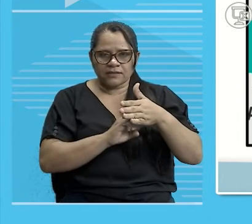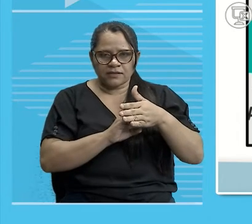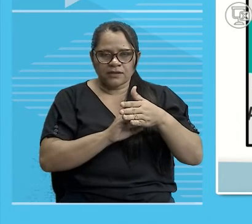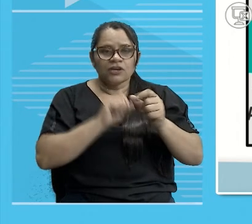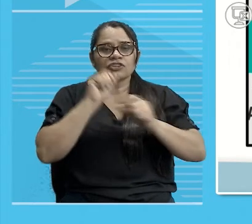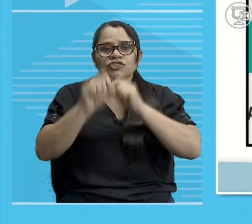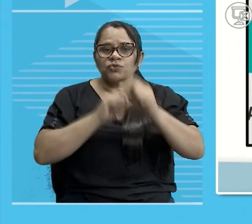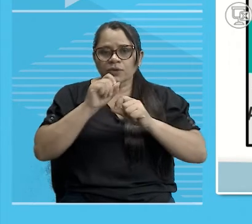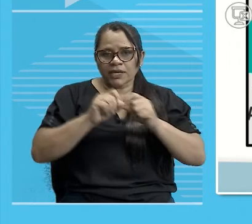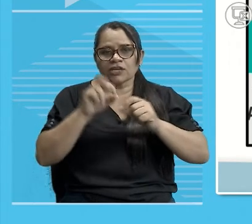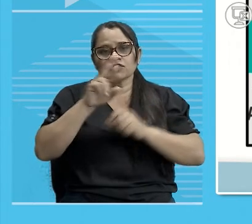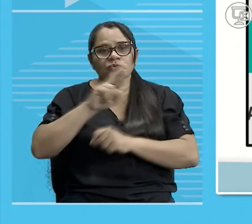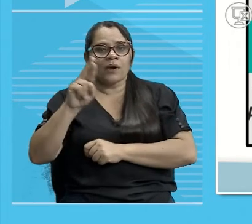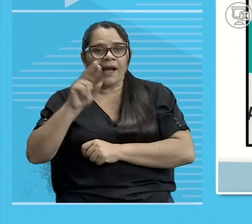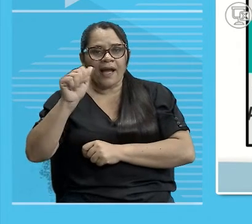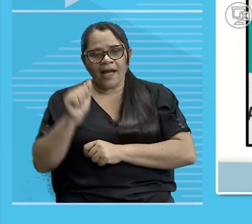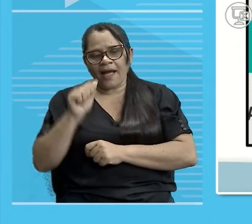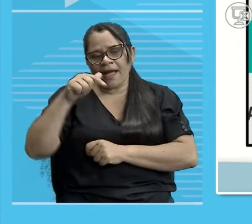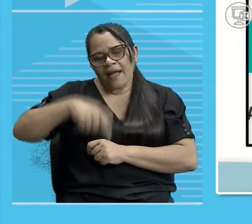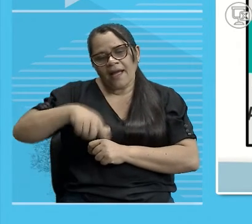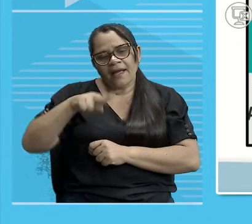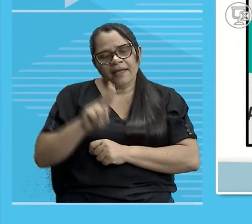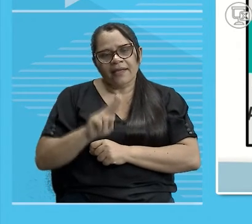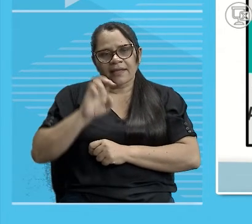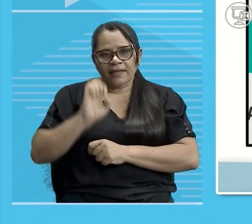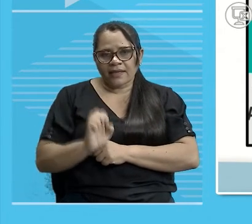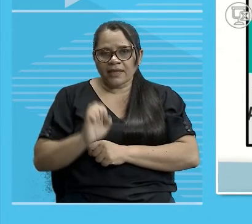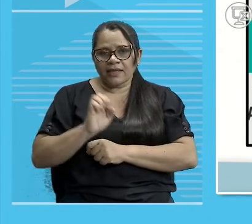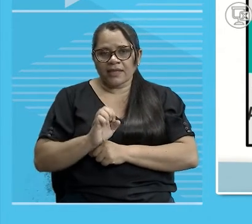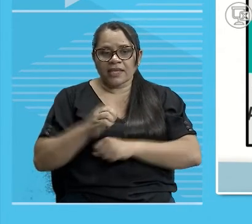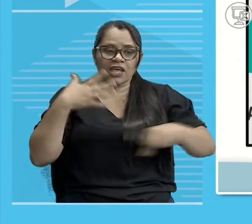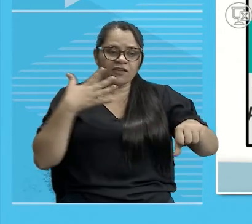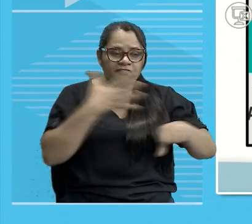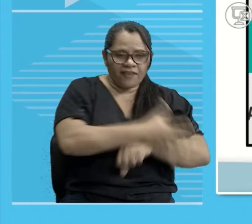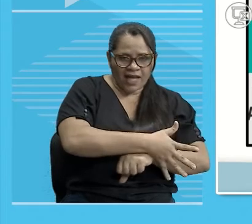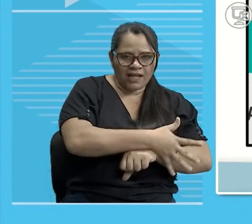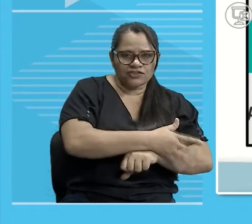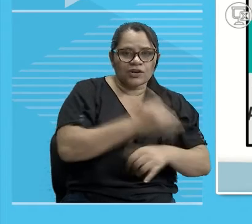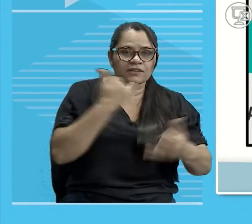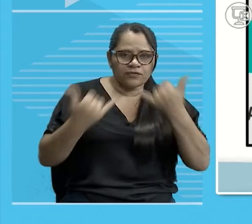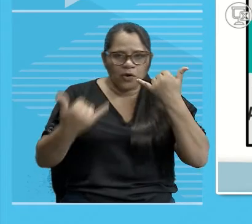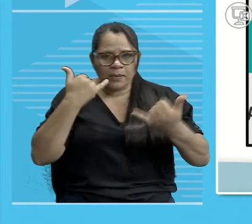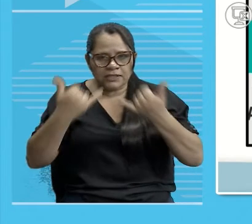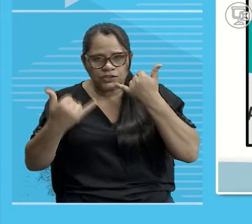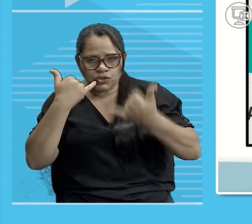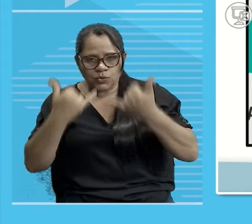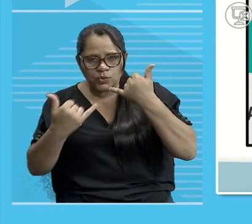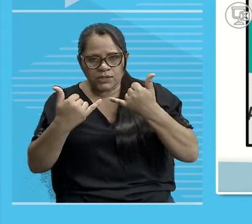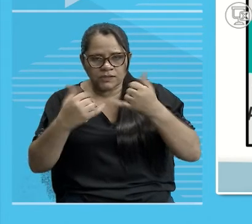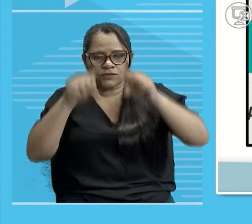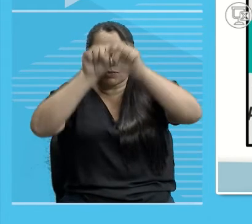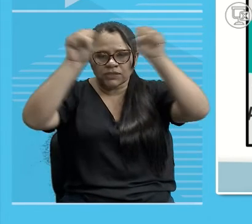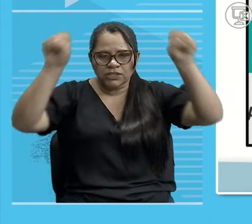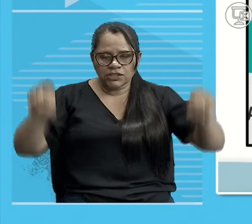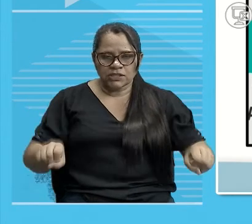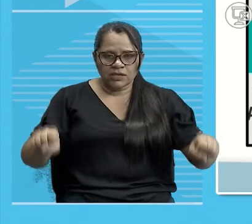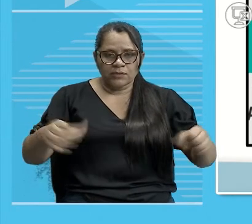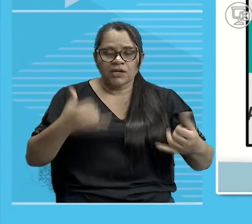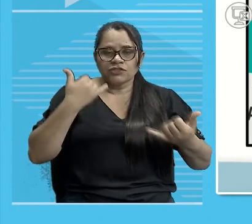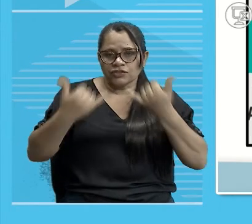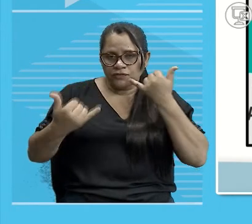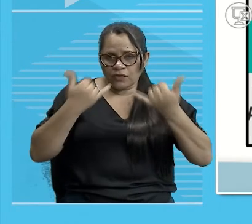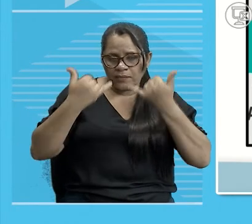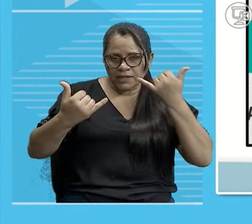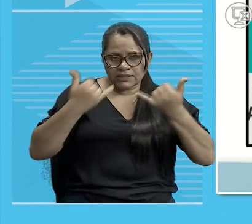hacker Como proteger o sistema de pagamentos e fornecedores da empresa que